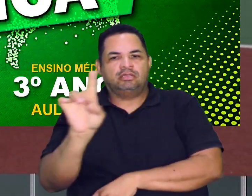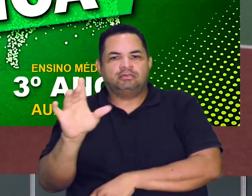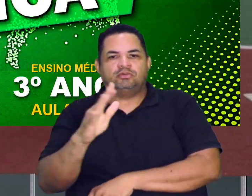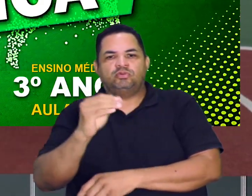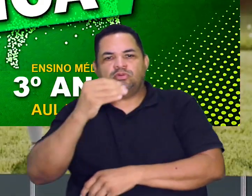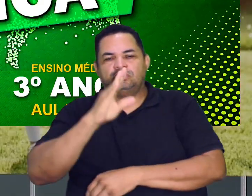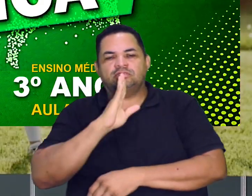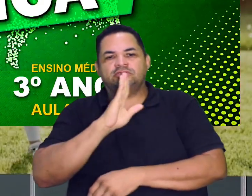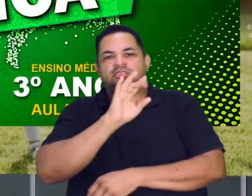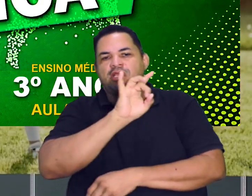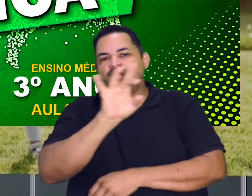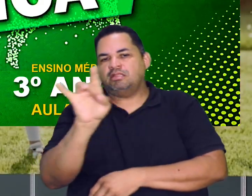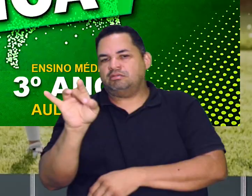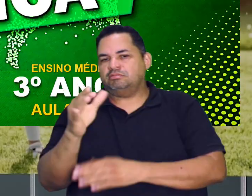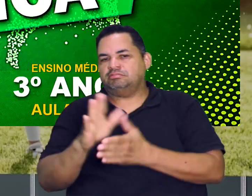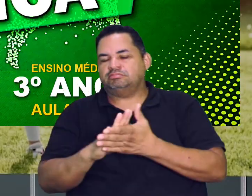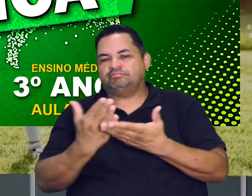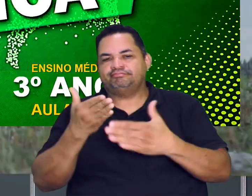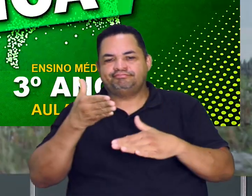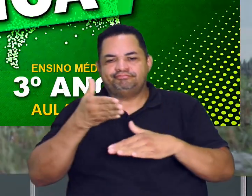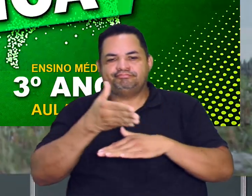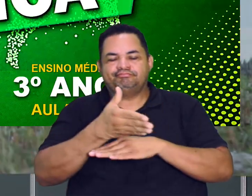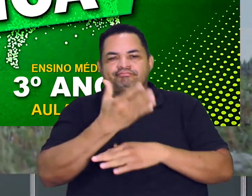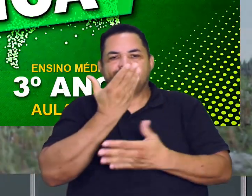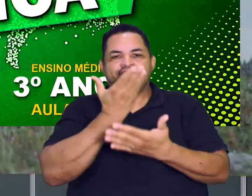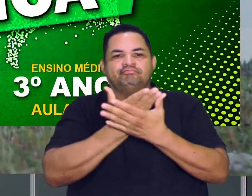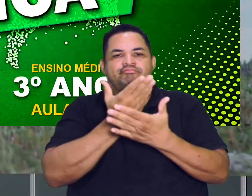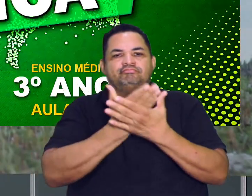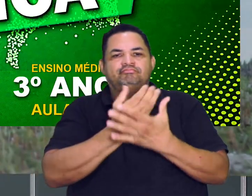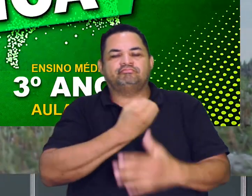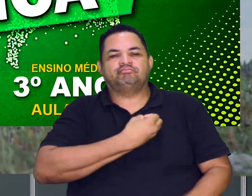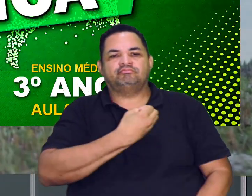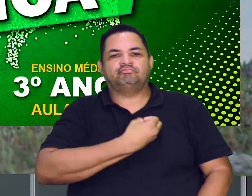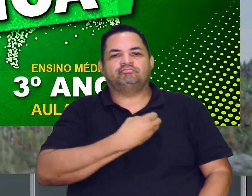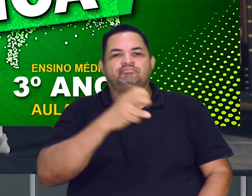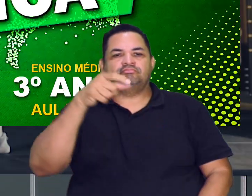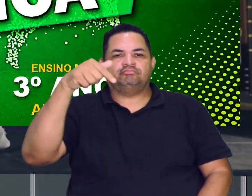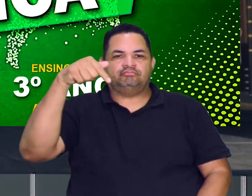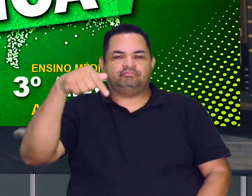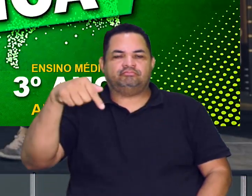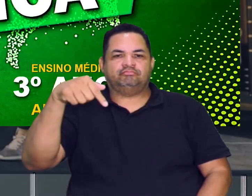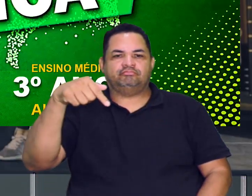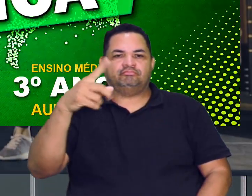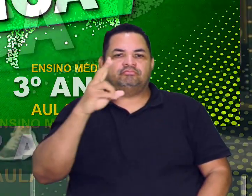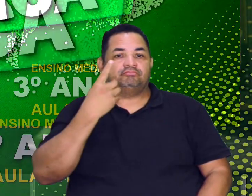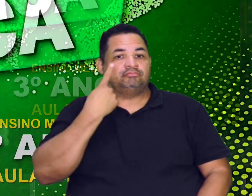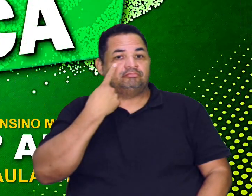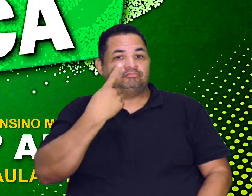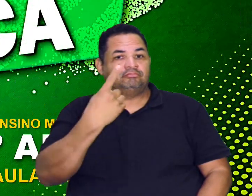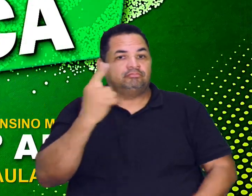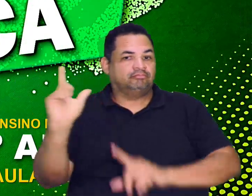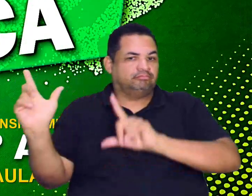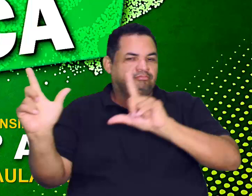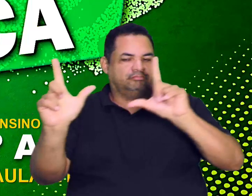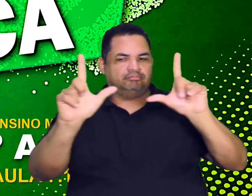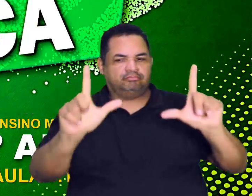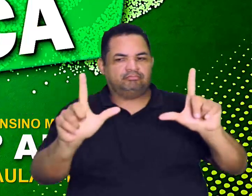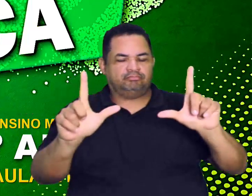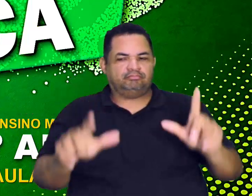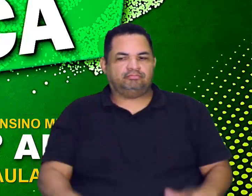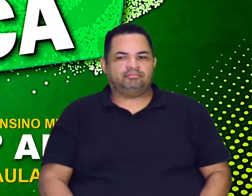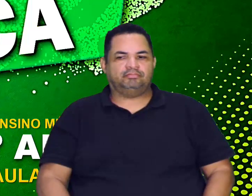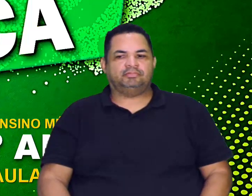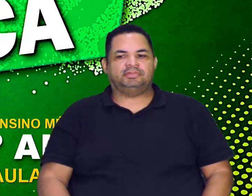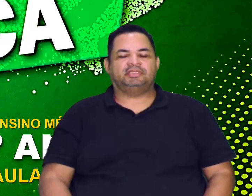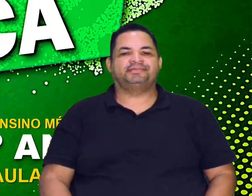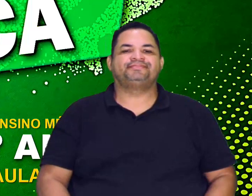vocês. E agora a gente entra então na nossa aula de número 7. Dá uma olhada no nosso slide de hoje. A